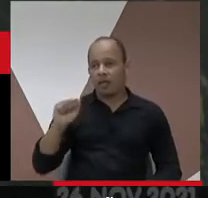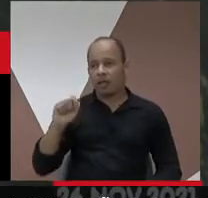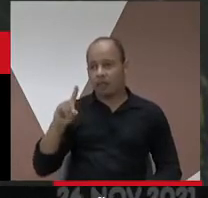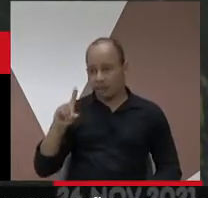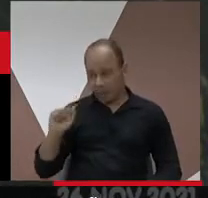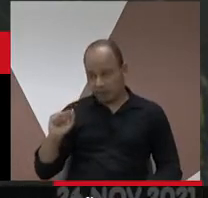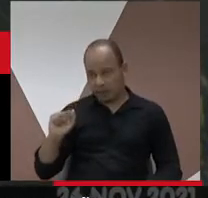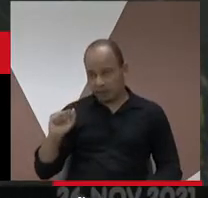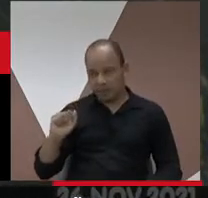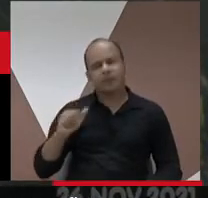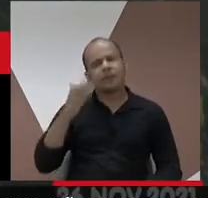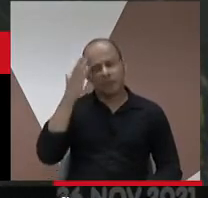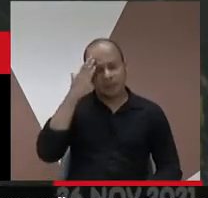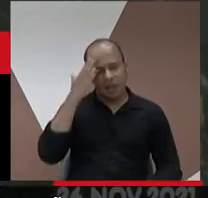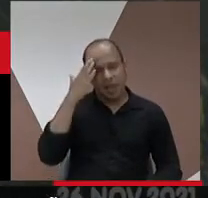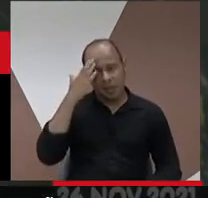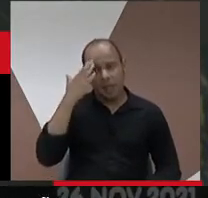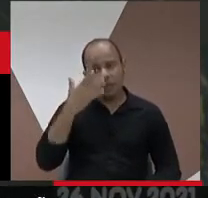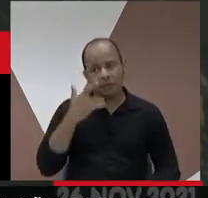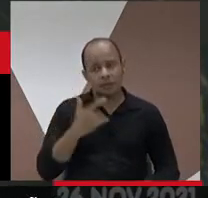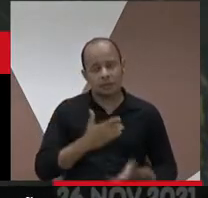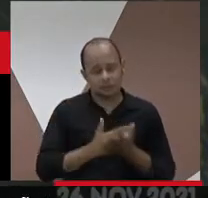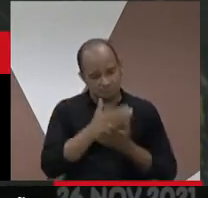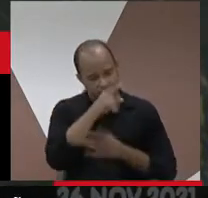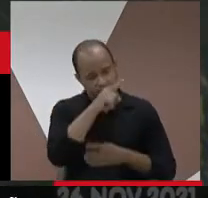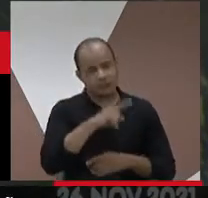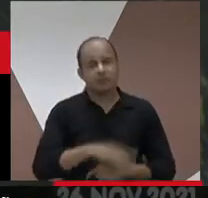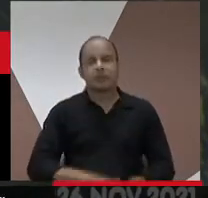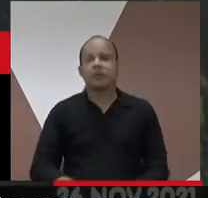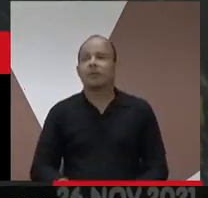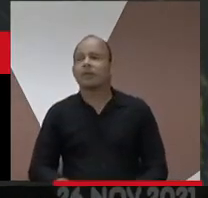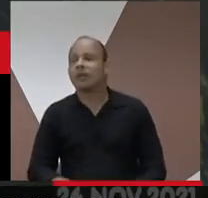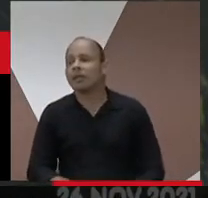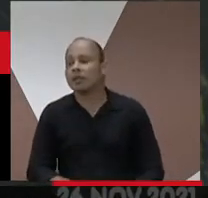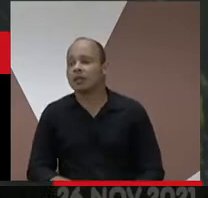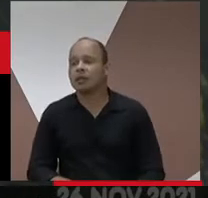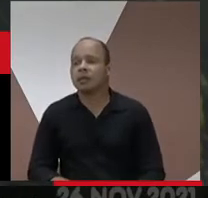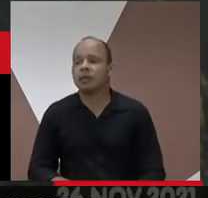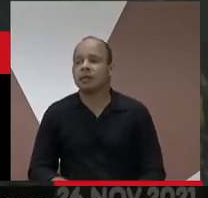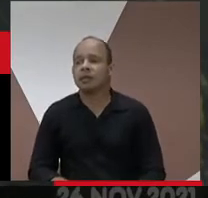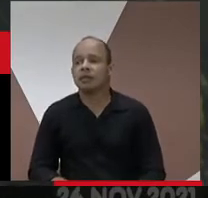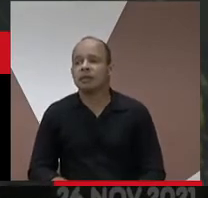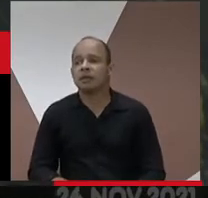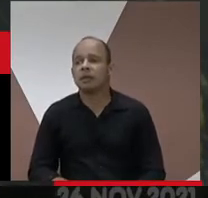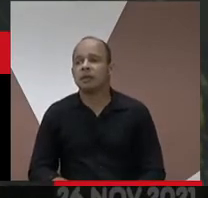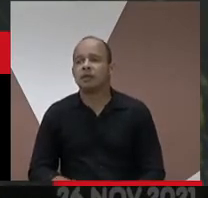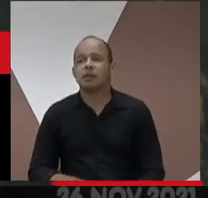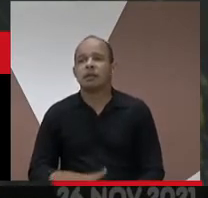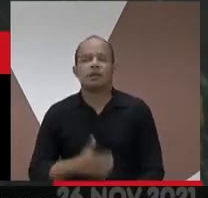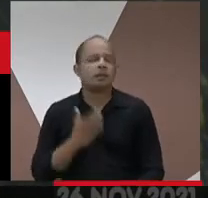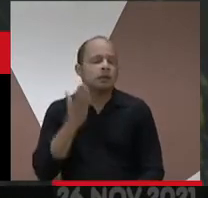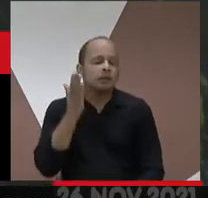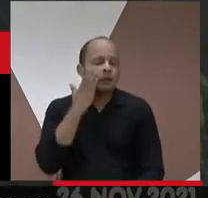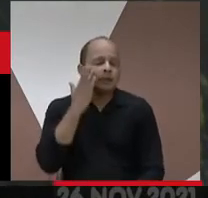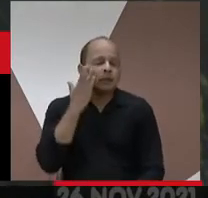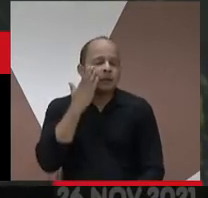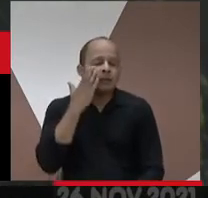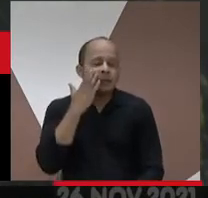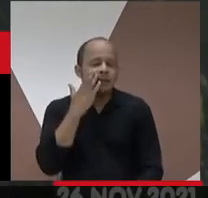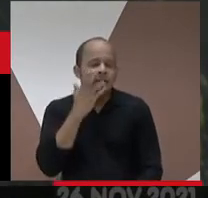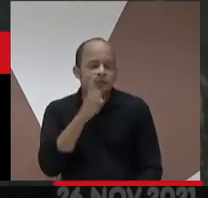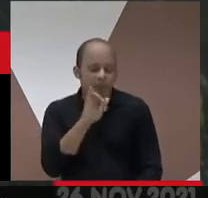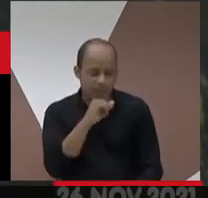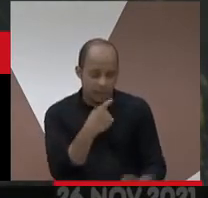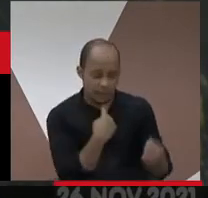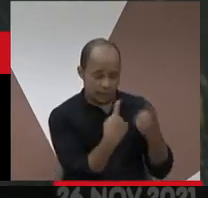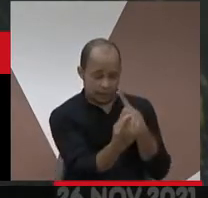Moça. E a gente entende que todas as opções para o Rodoanel vão trazer algum tipo de